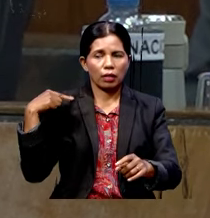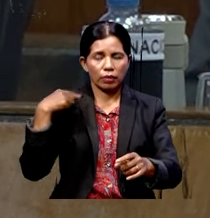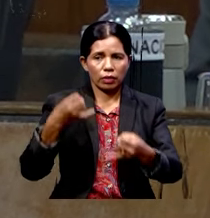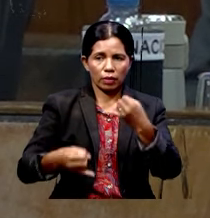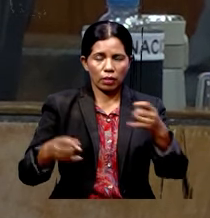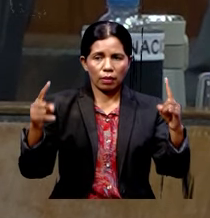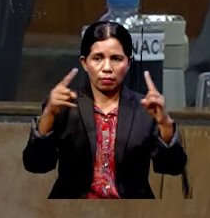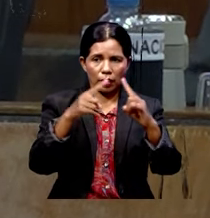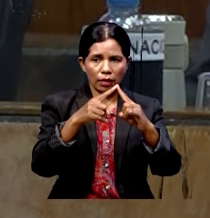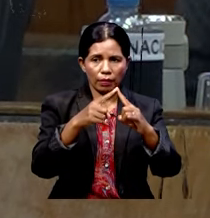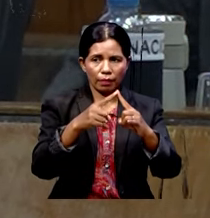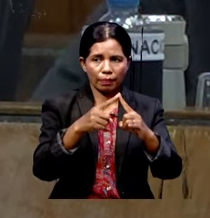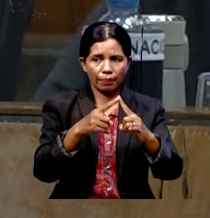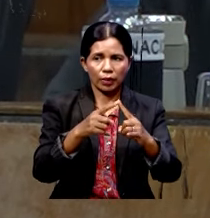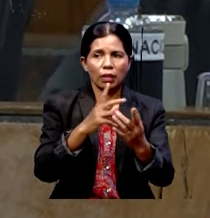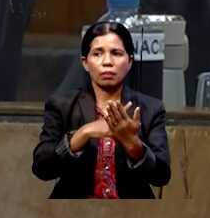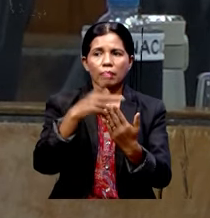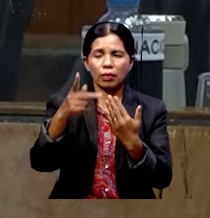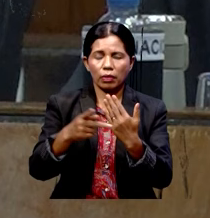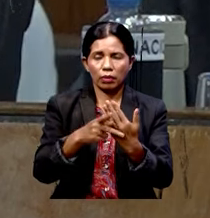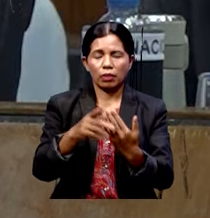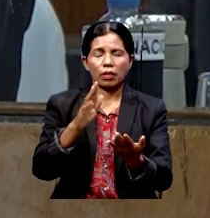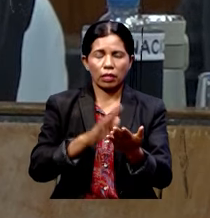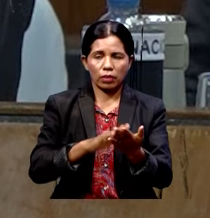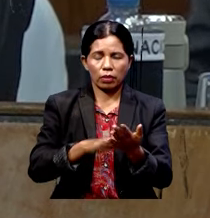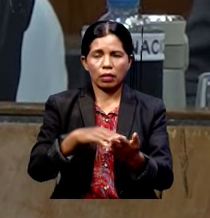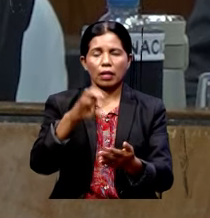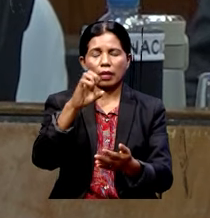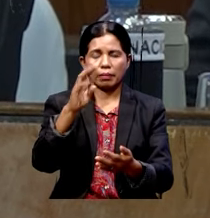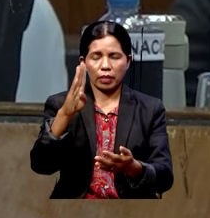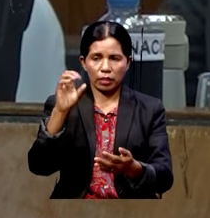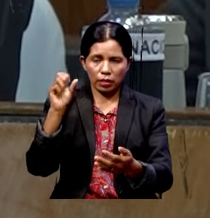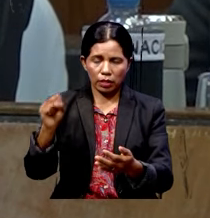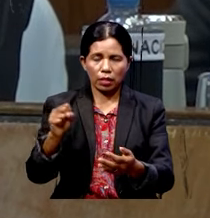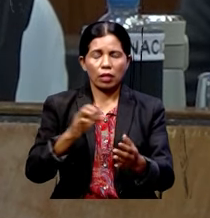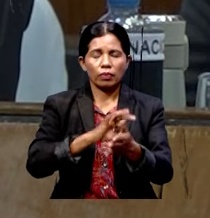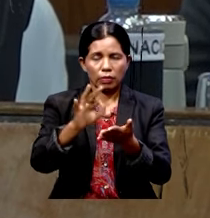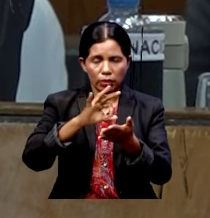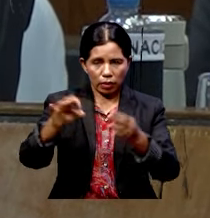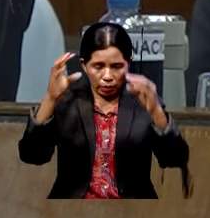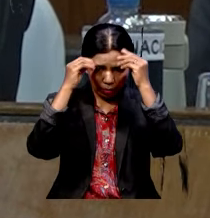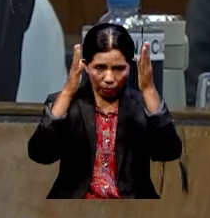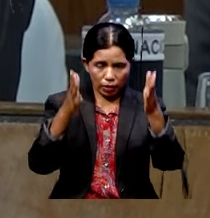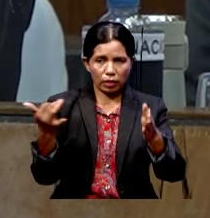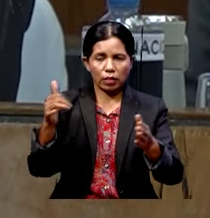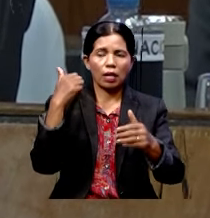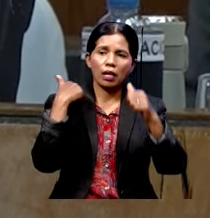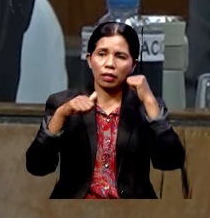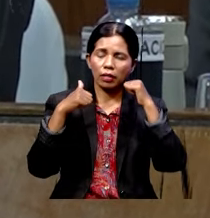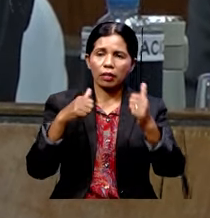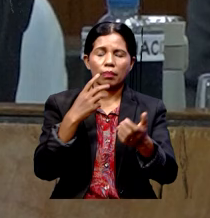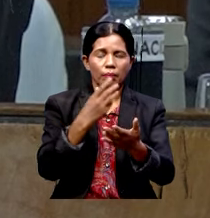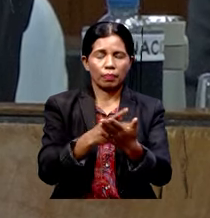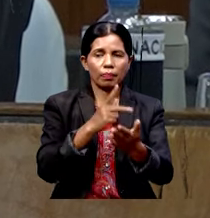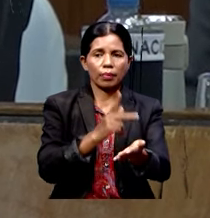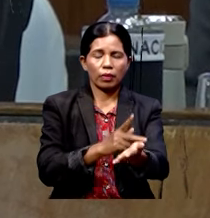ba fale iha programa ensino básico, o seu programa formação para educadores ensino básico, atividade promove